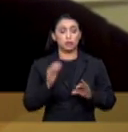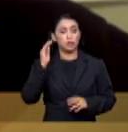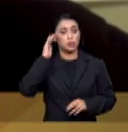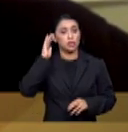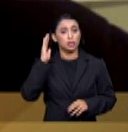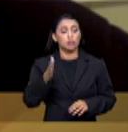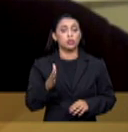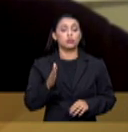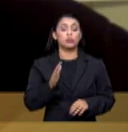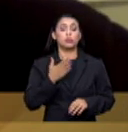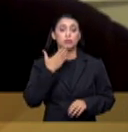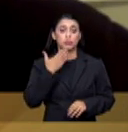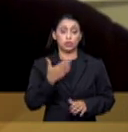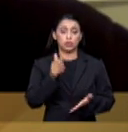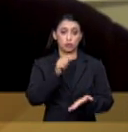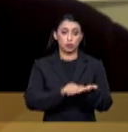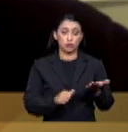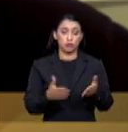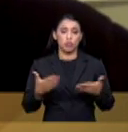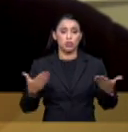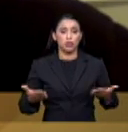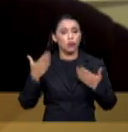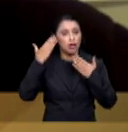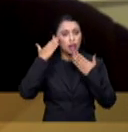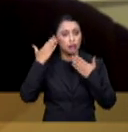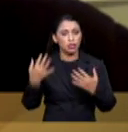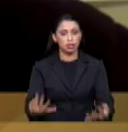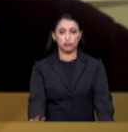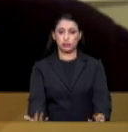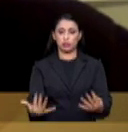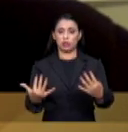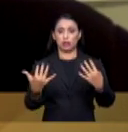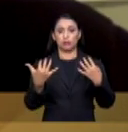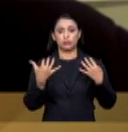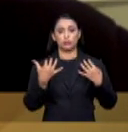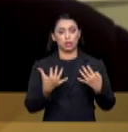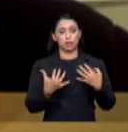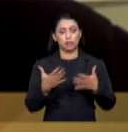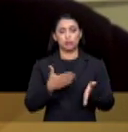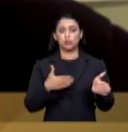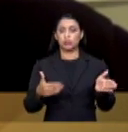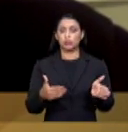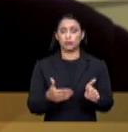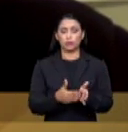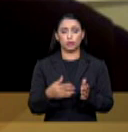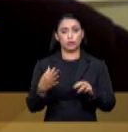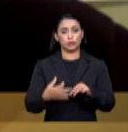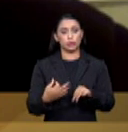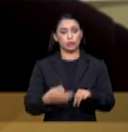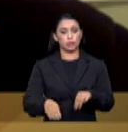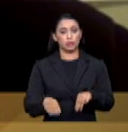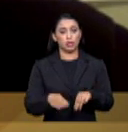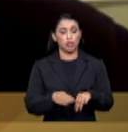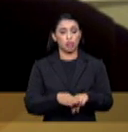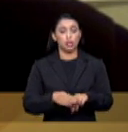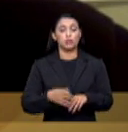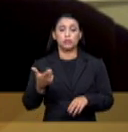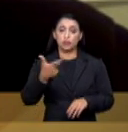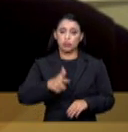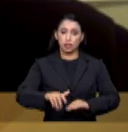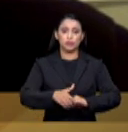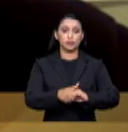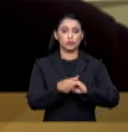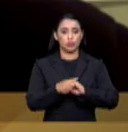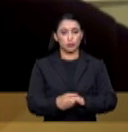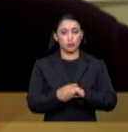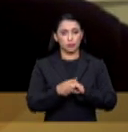dos pedidos do autor. Excelências, agradeço a atenção do senhor, das senhoras ministras, dos senhores ministros, e novamente meus